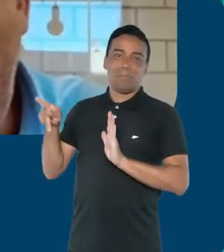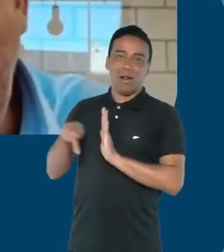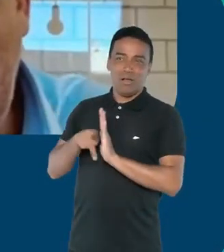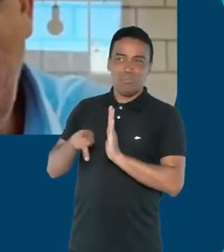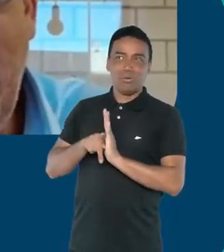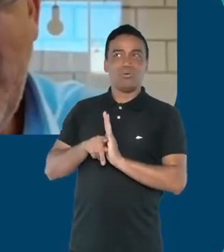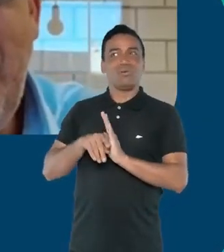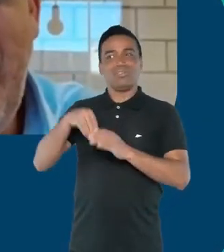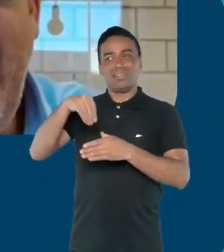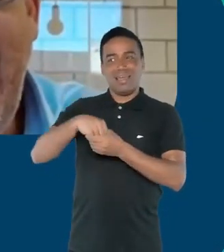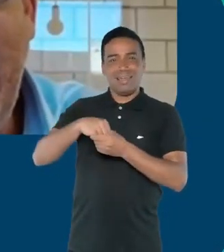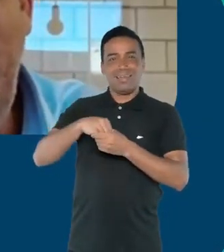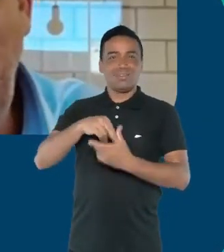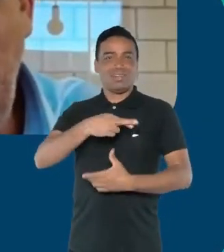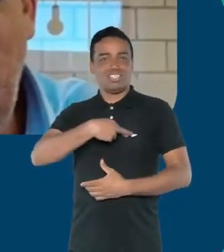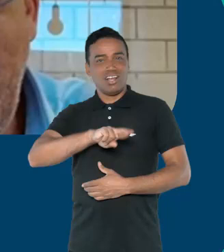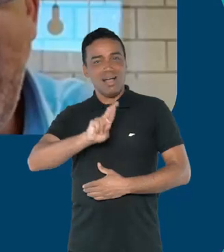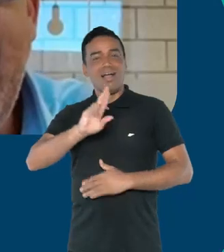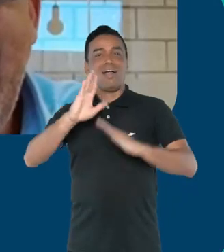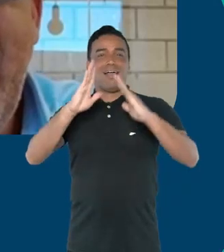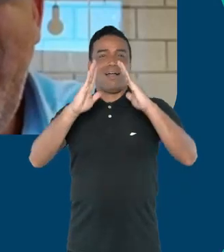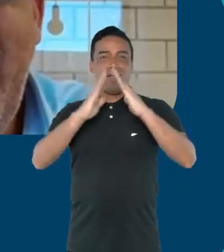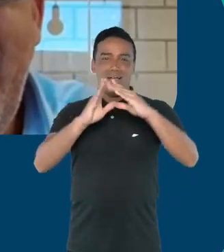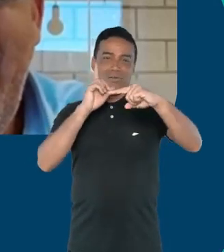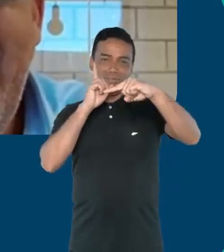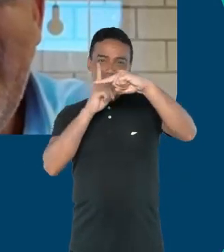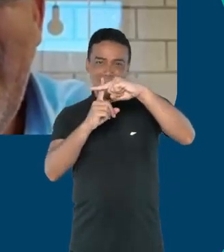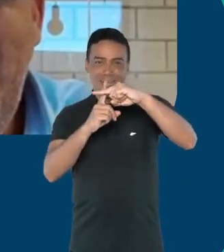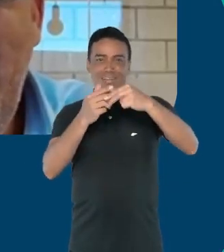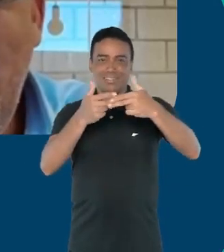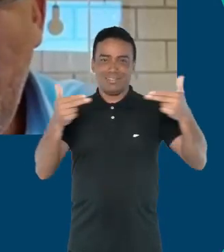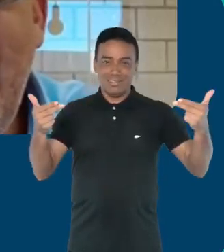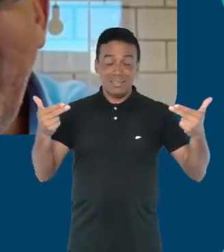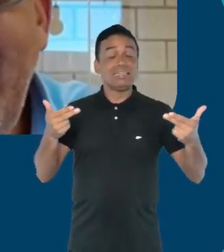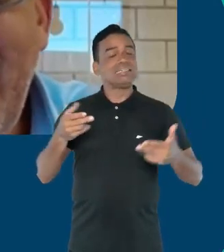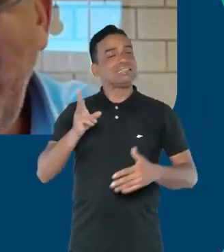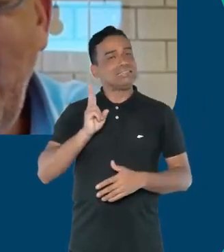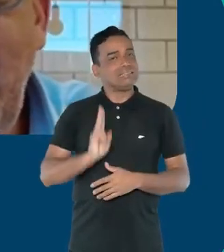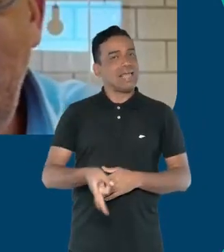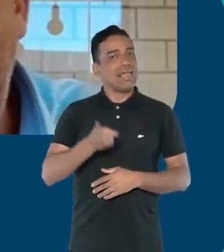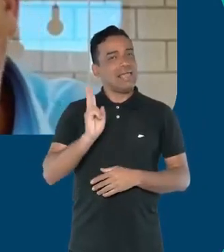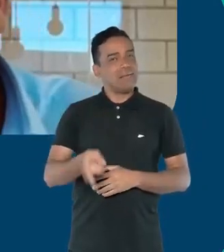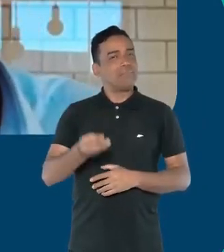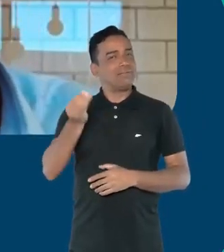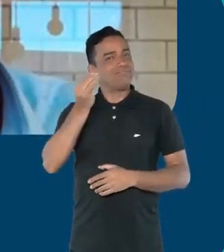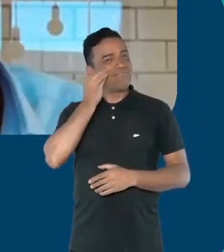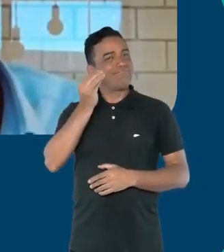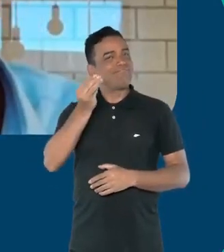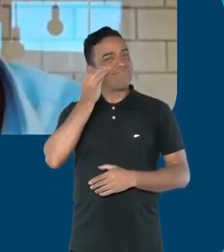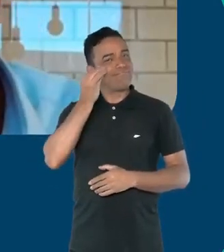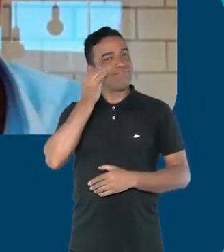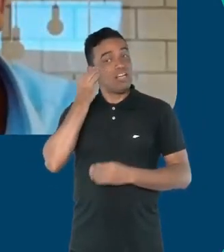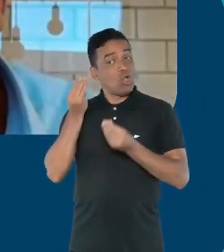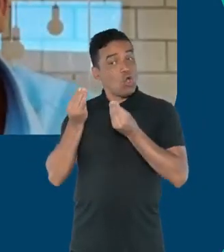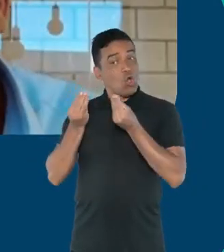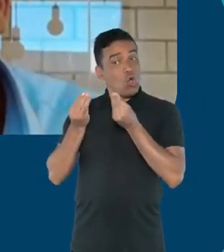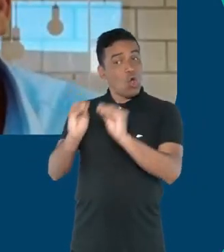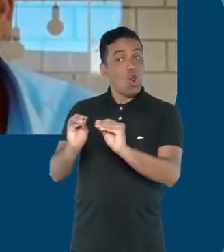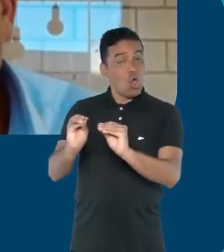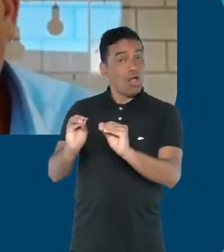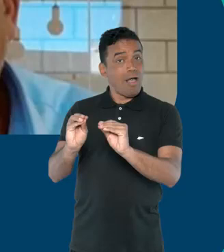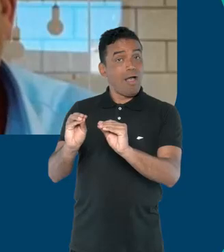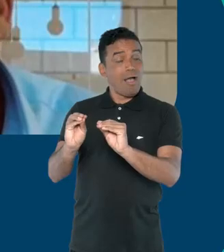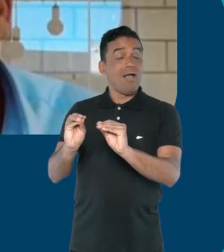a igreja, quando você pega, né, as religiões, sempre houve uma tentativa de colocar os sentimentos,